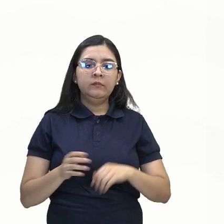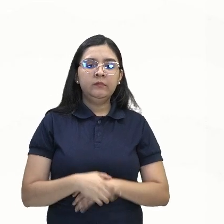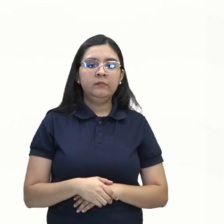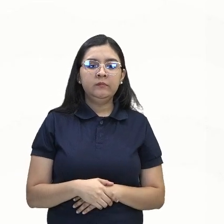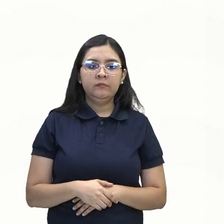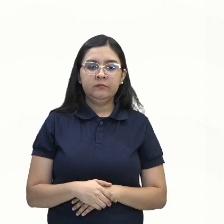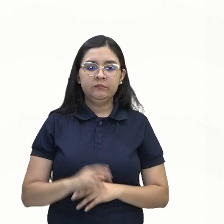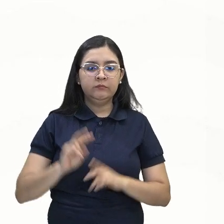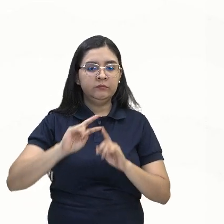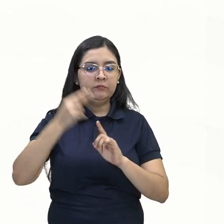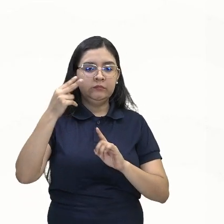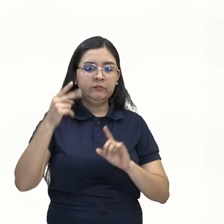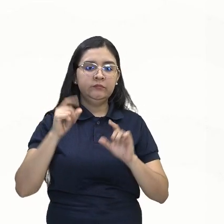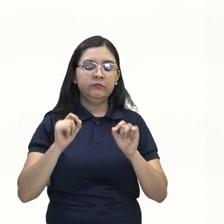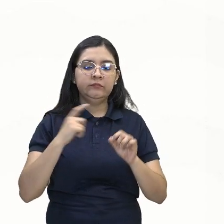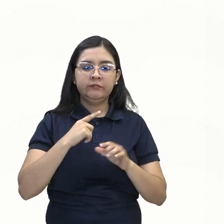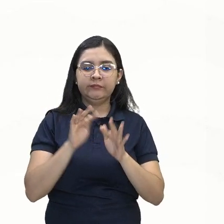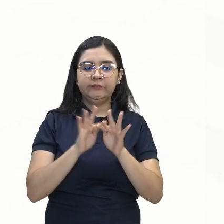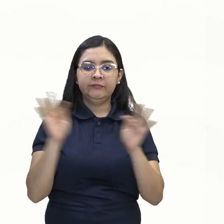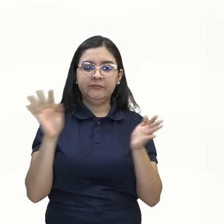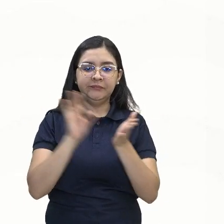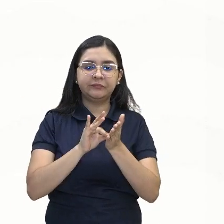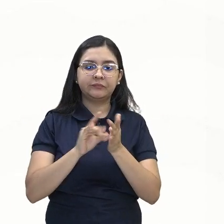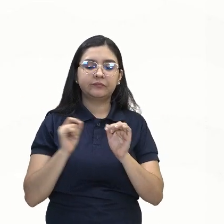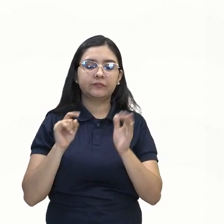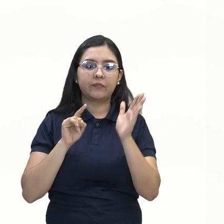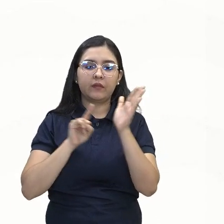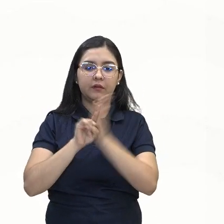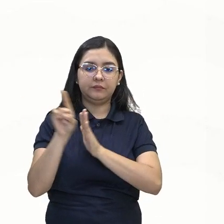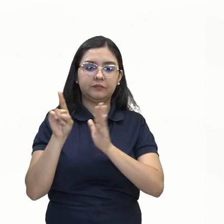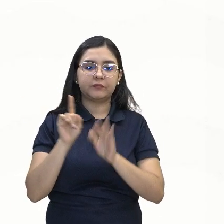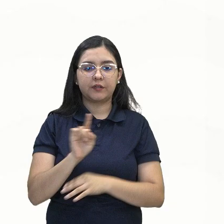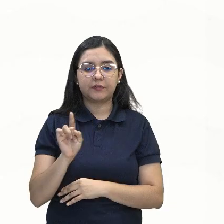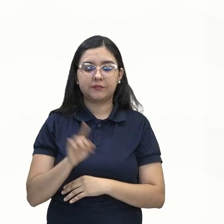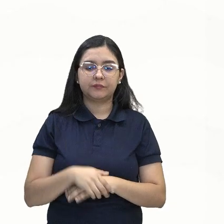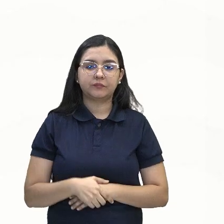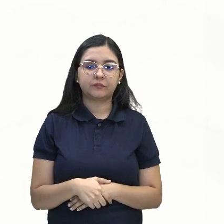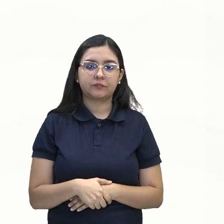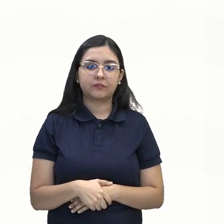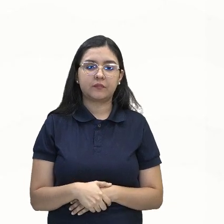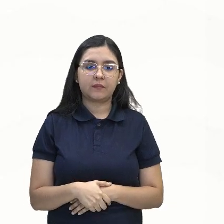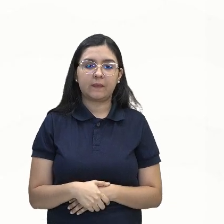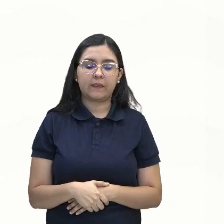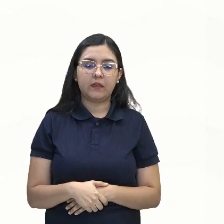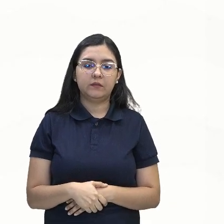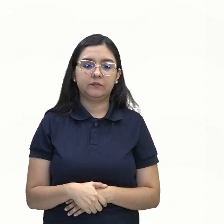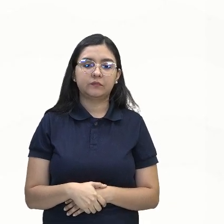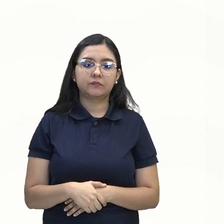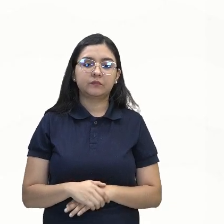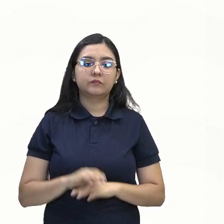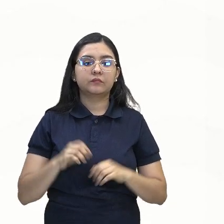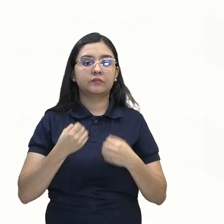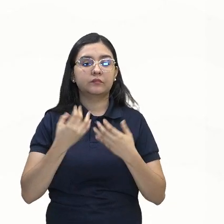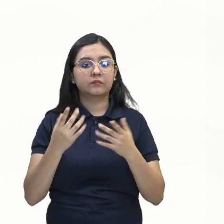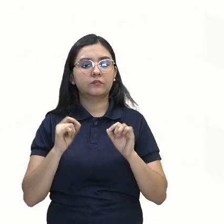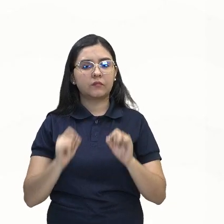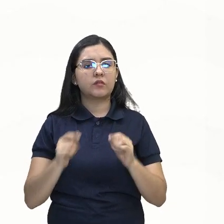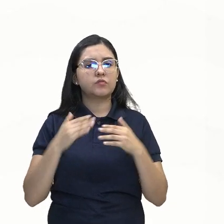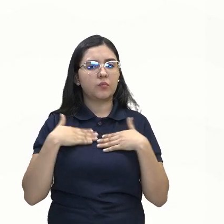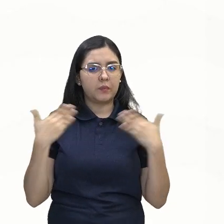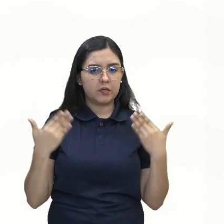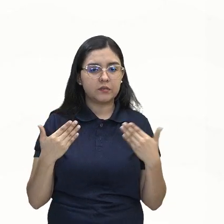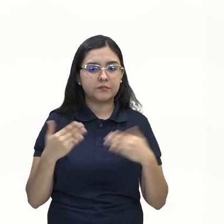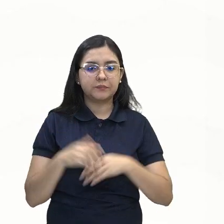é? Uma frase afirmativa e a minha pergunta negativa. Para expressar surpresa, they